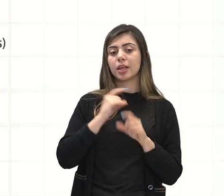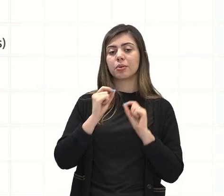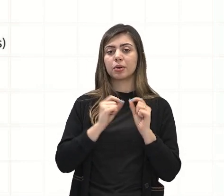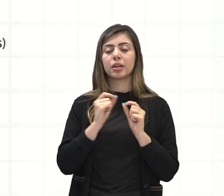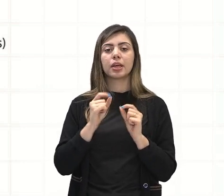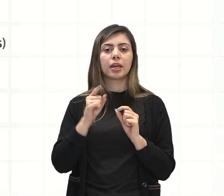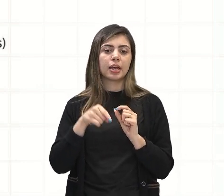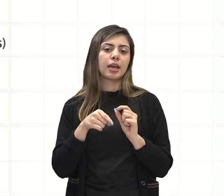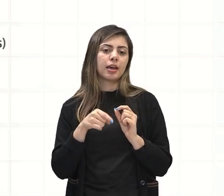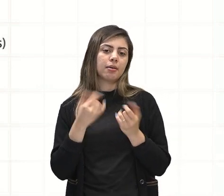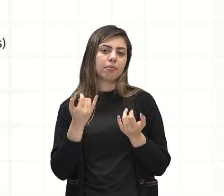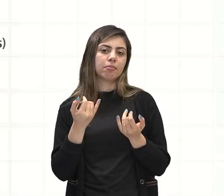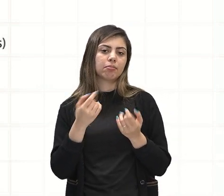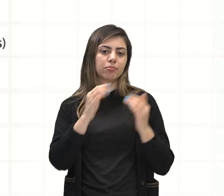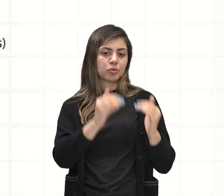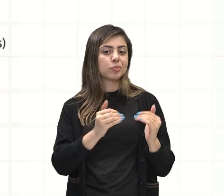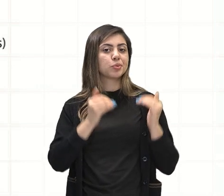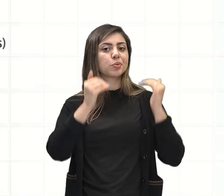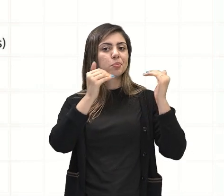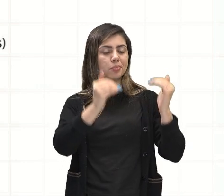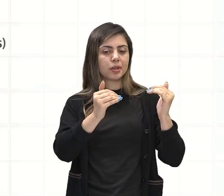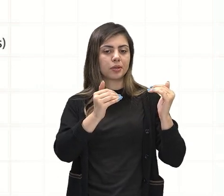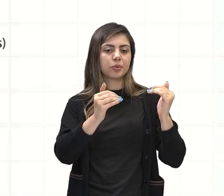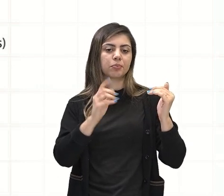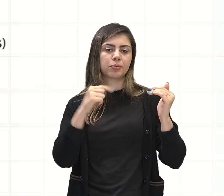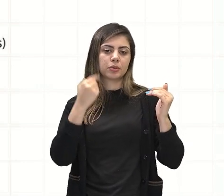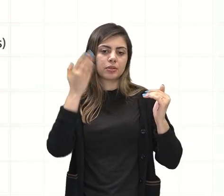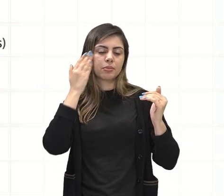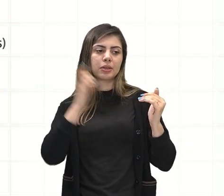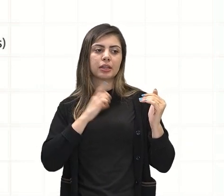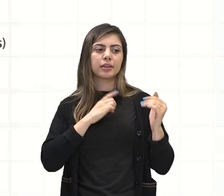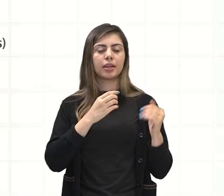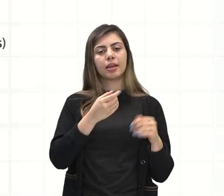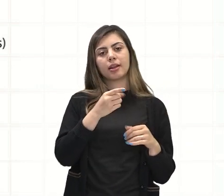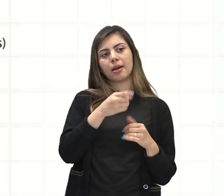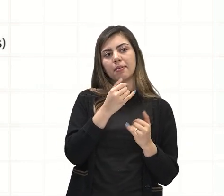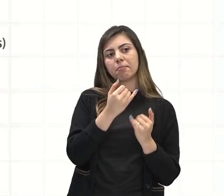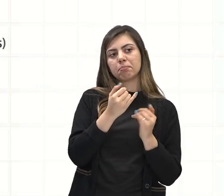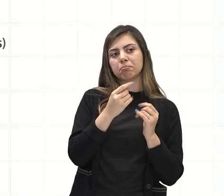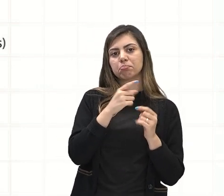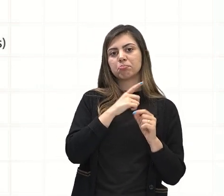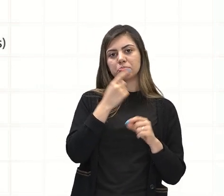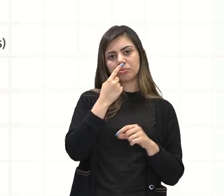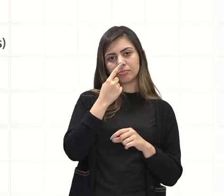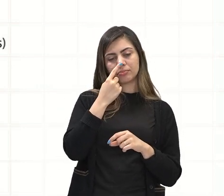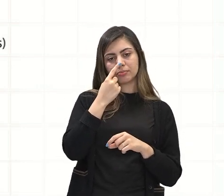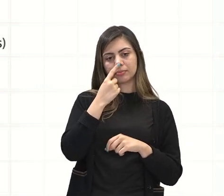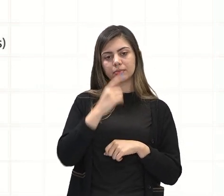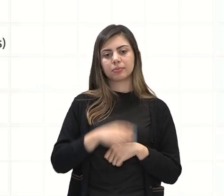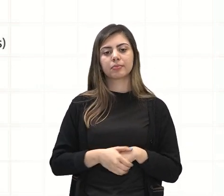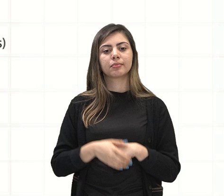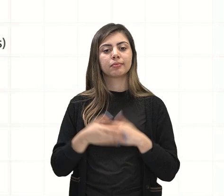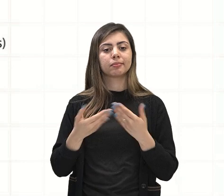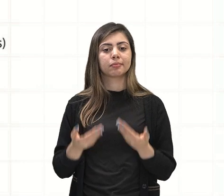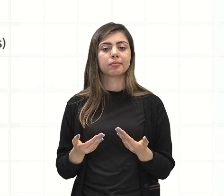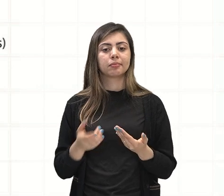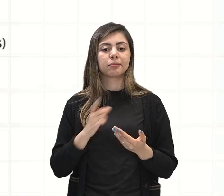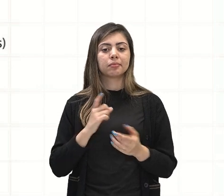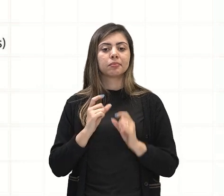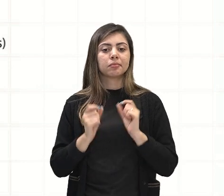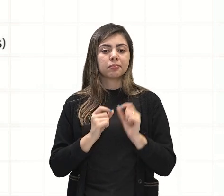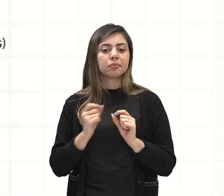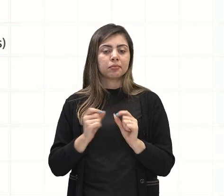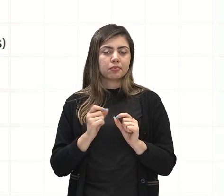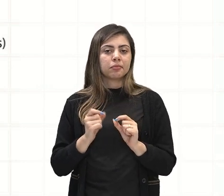do primeiro estado, sem falar que essa nobreza vivia próxima desse rei, tá bom? A corte do rei é formada por quem? Por